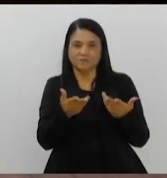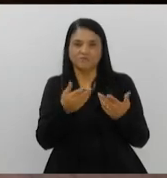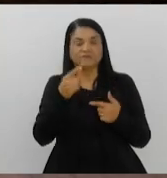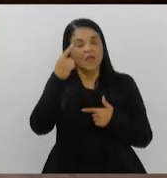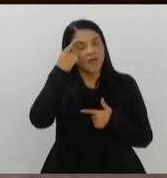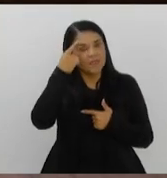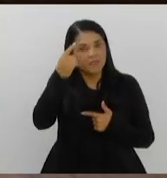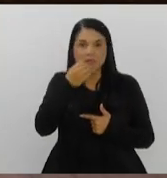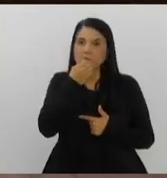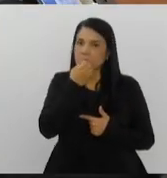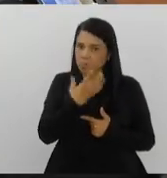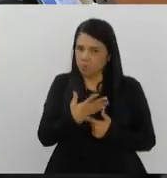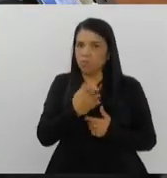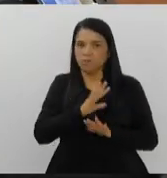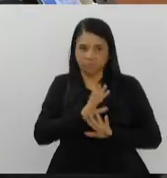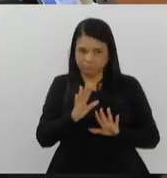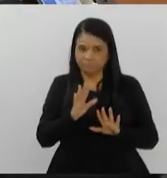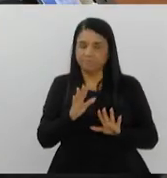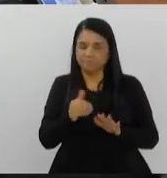claro, é boa.